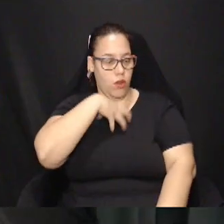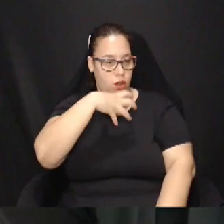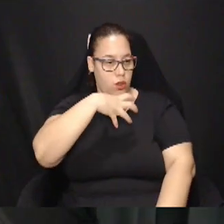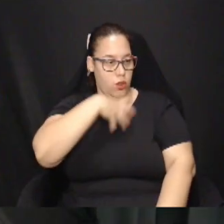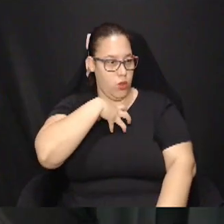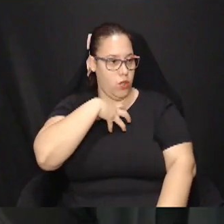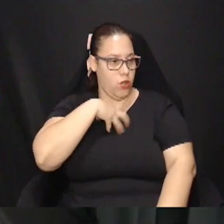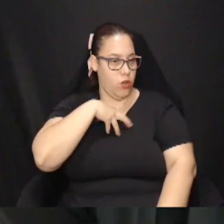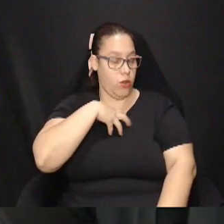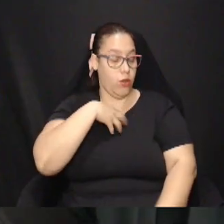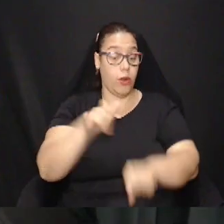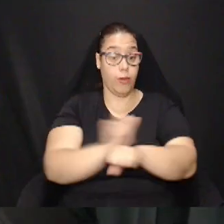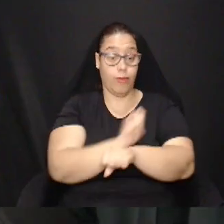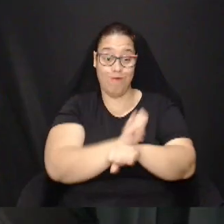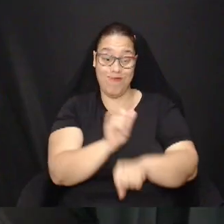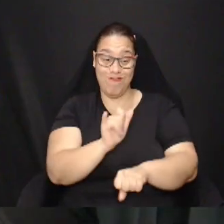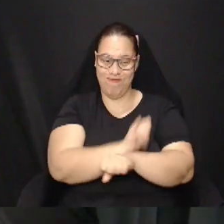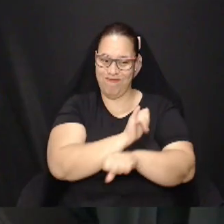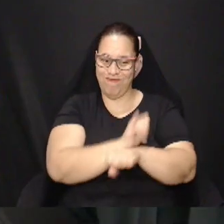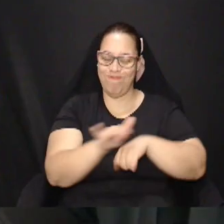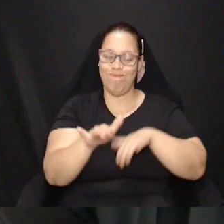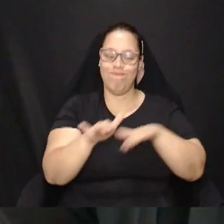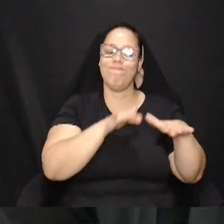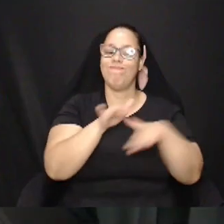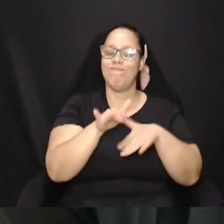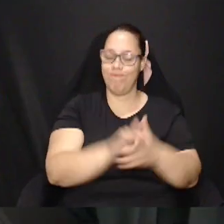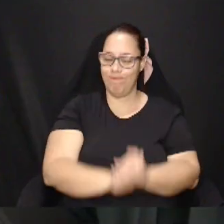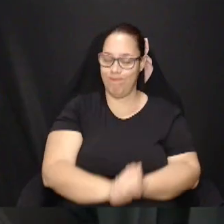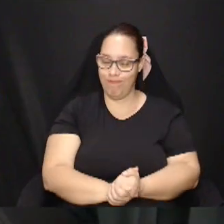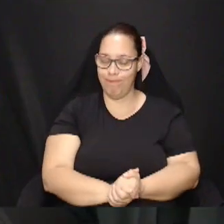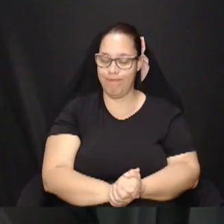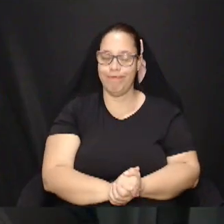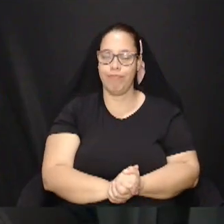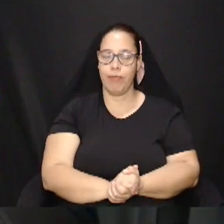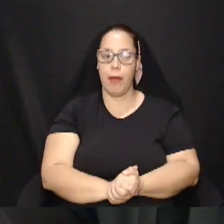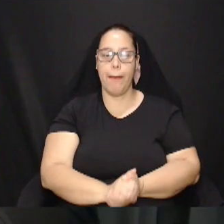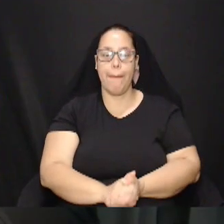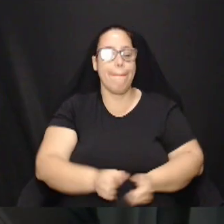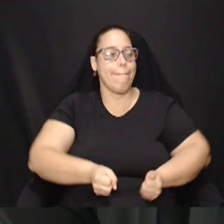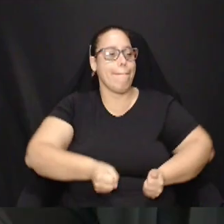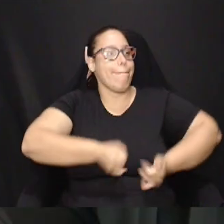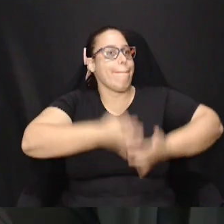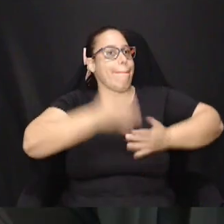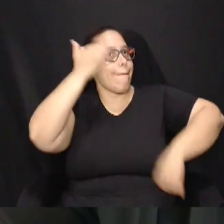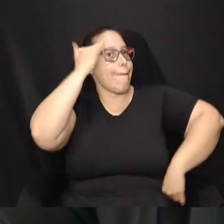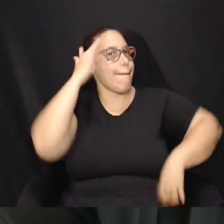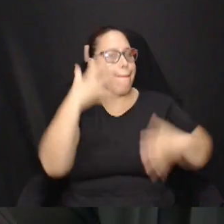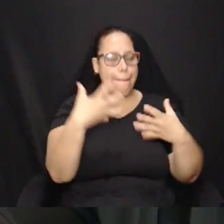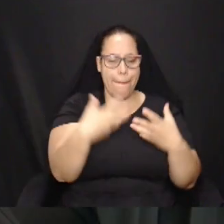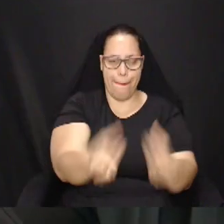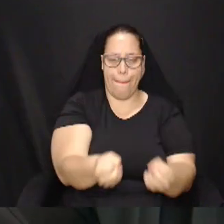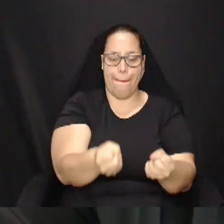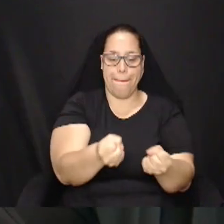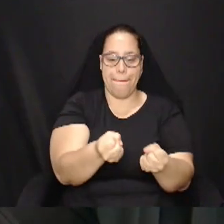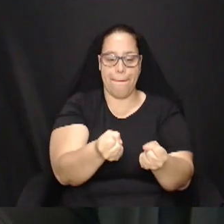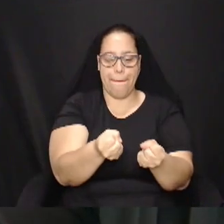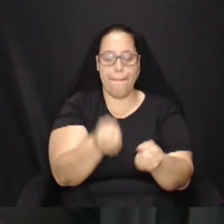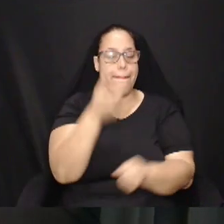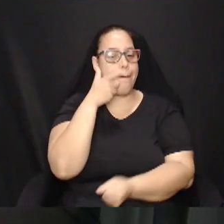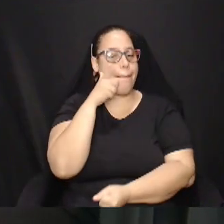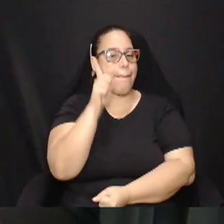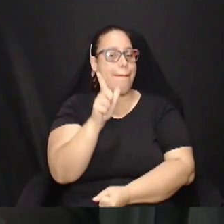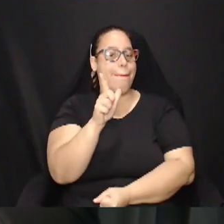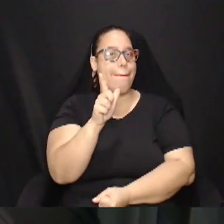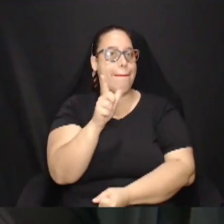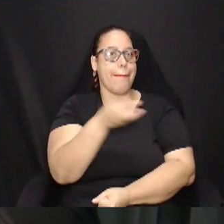estratégias de lidar com esse momento, para que exista expressão, compreensão, acolhimento, para que a gente consiga passar por esse